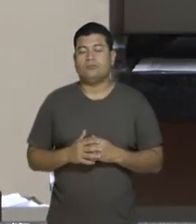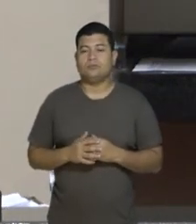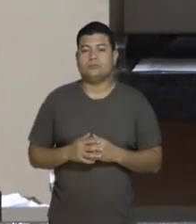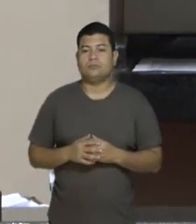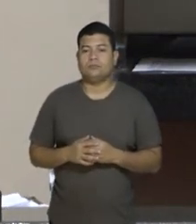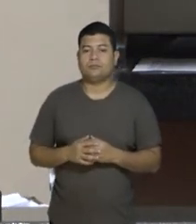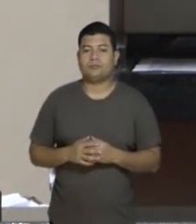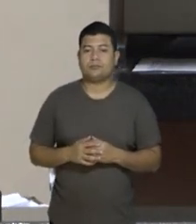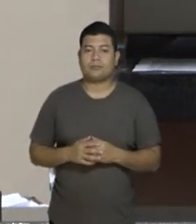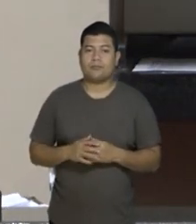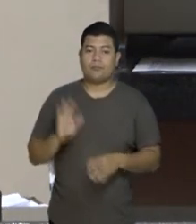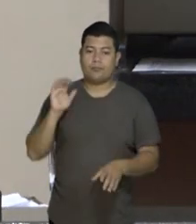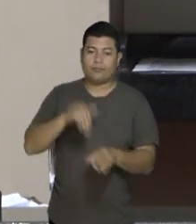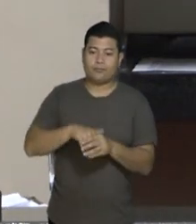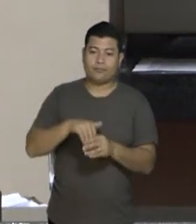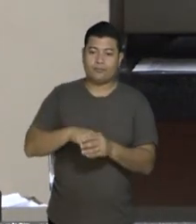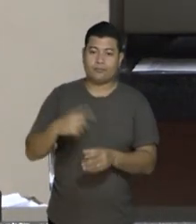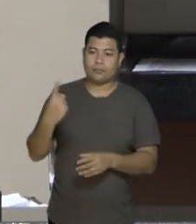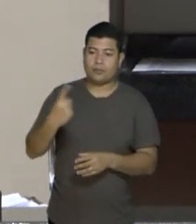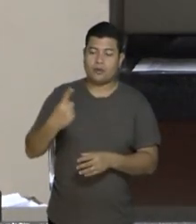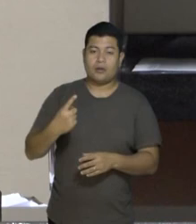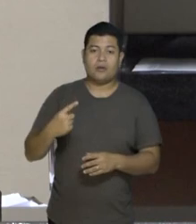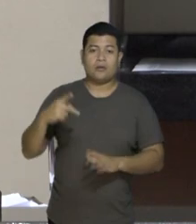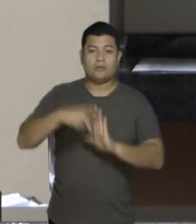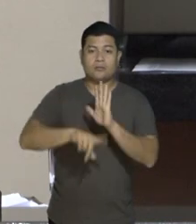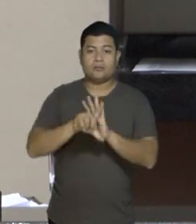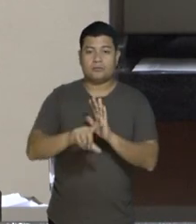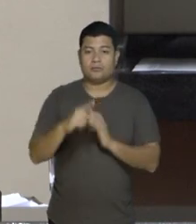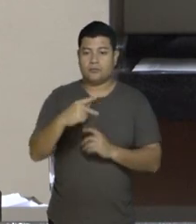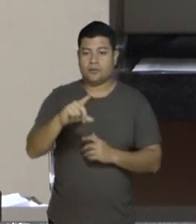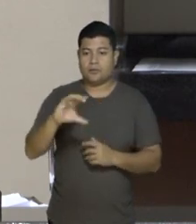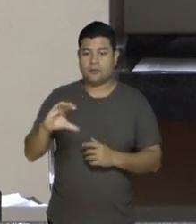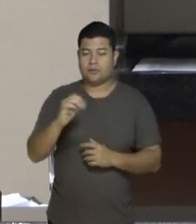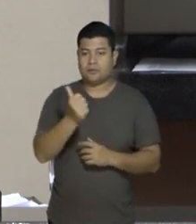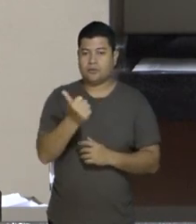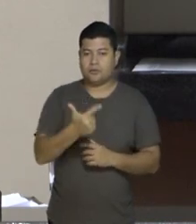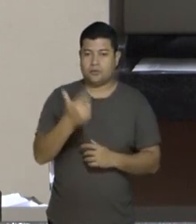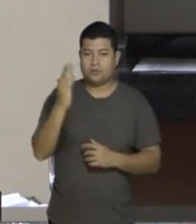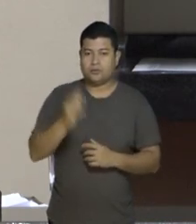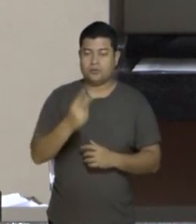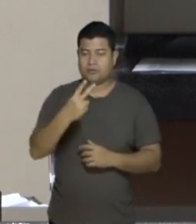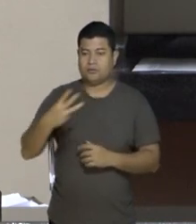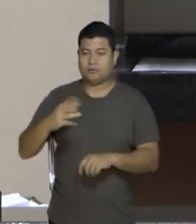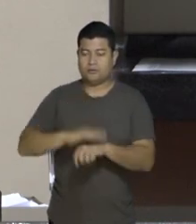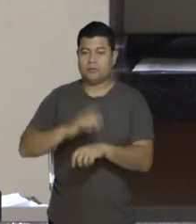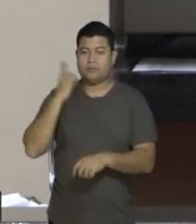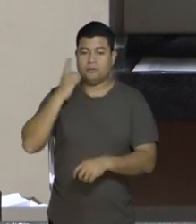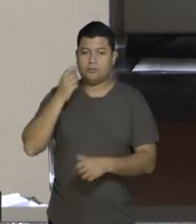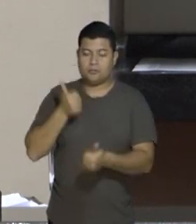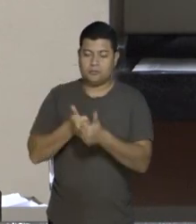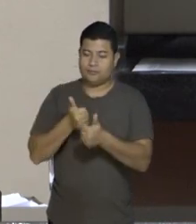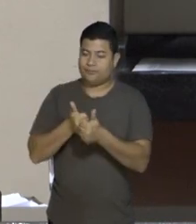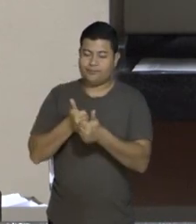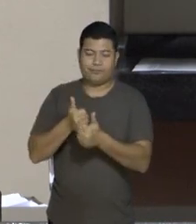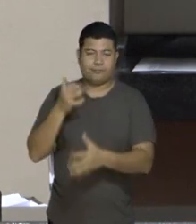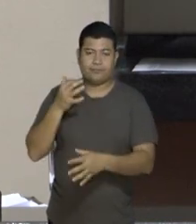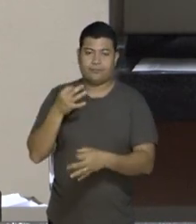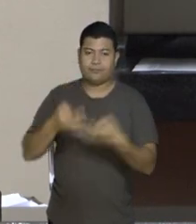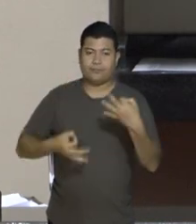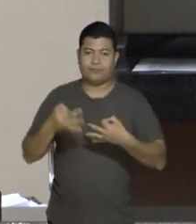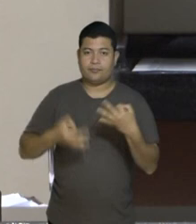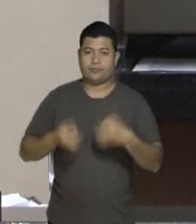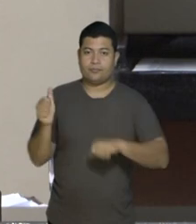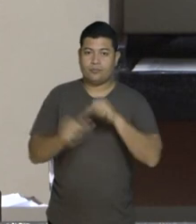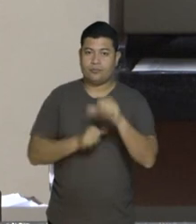Discussão e votação em primeiro turno do projeto de lei complementar 2/2023, autor, Tribunal de Justiça do Estado, transforma cargos